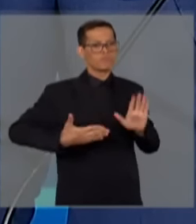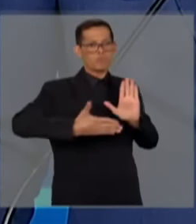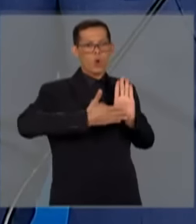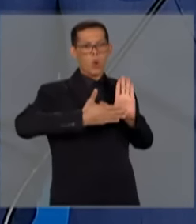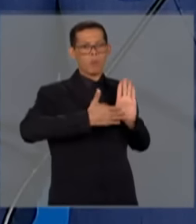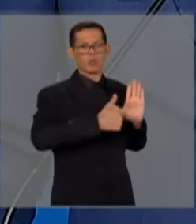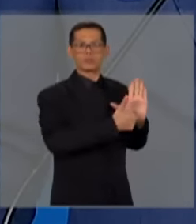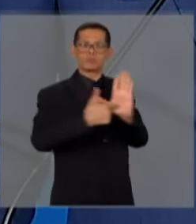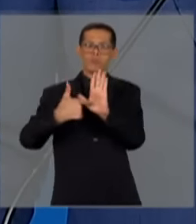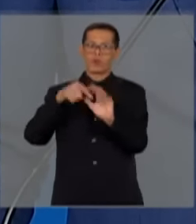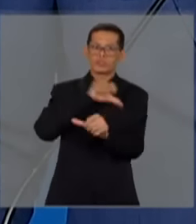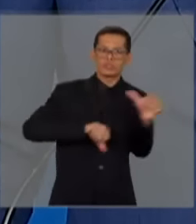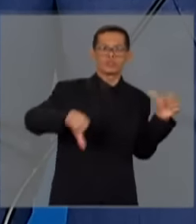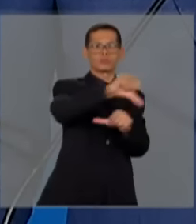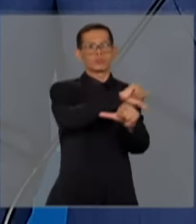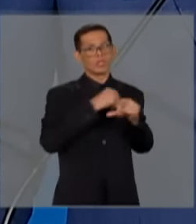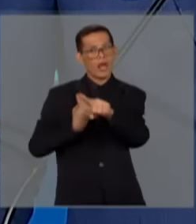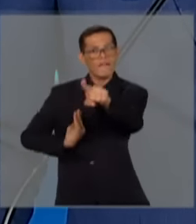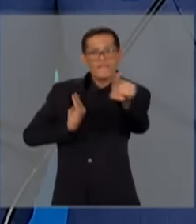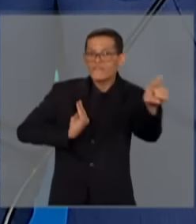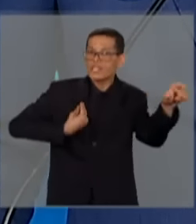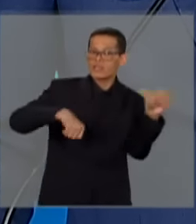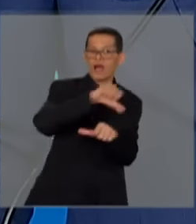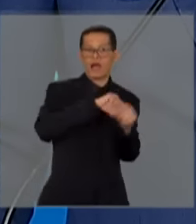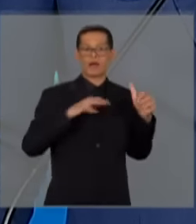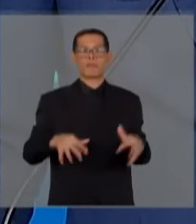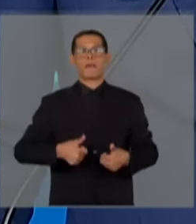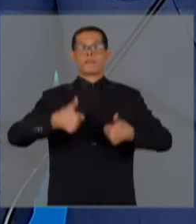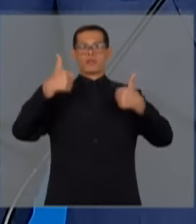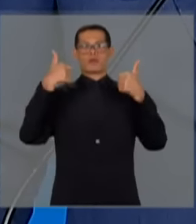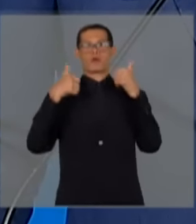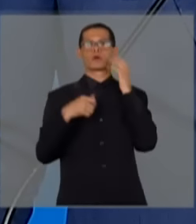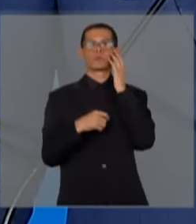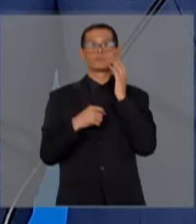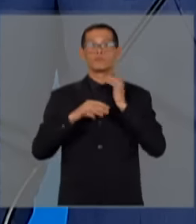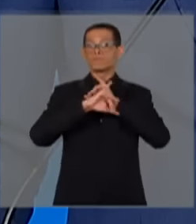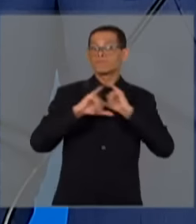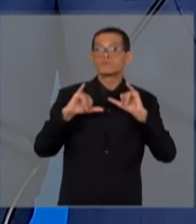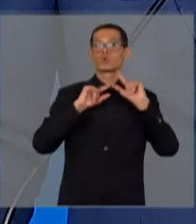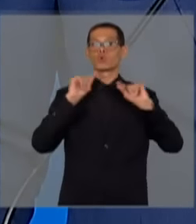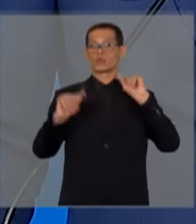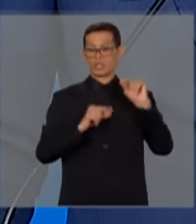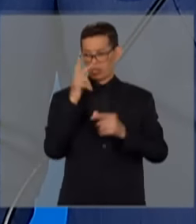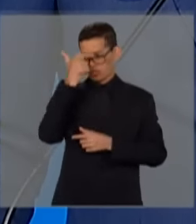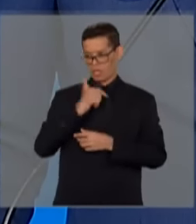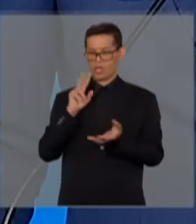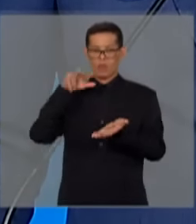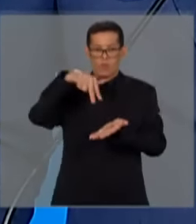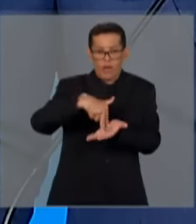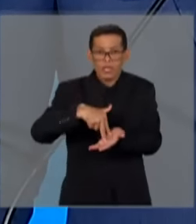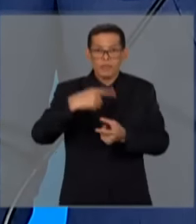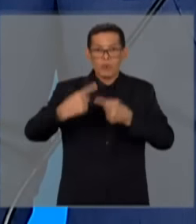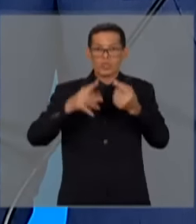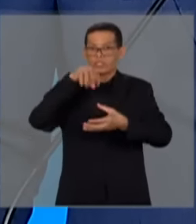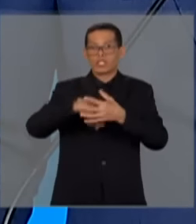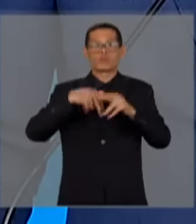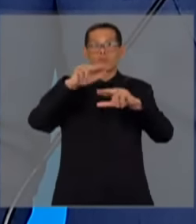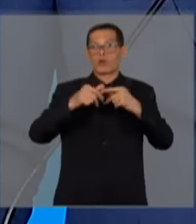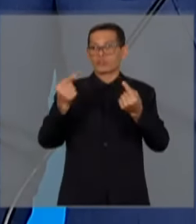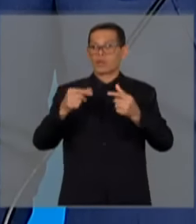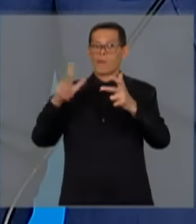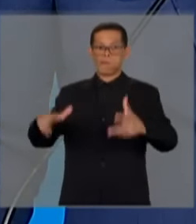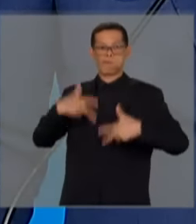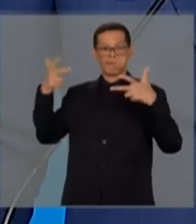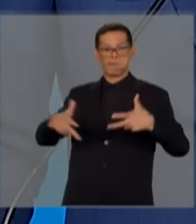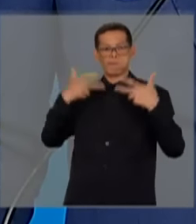mudança de melhorar a sua vida repito para vocês eu não tô na política para ganhar dinheiro eu não tô